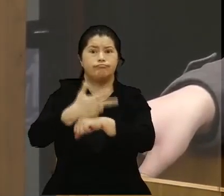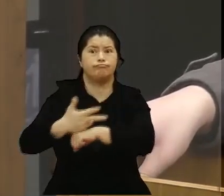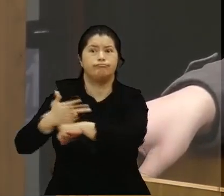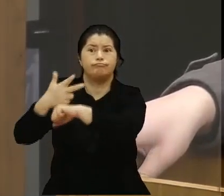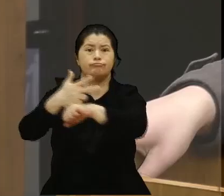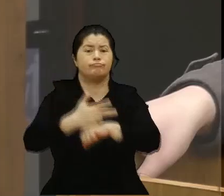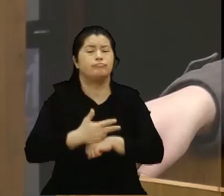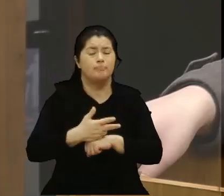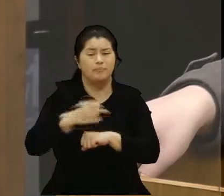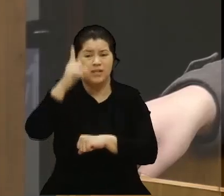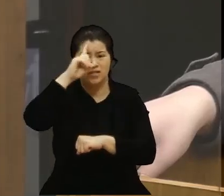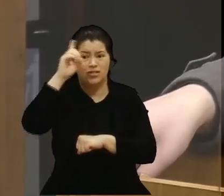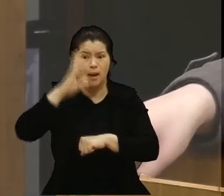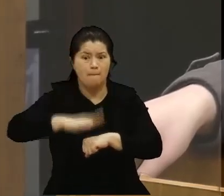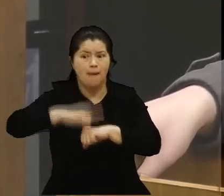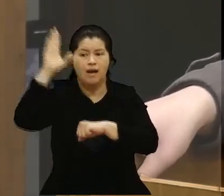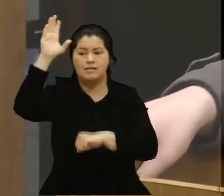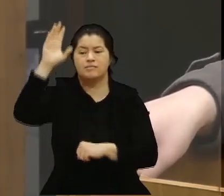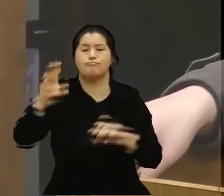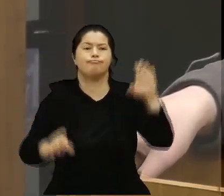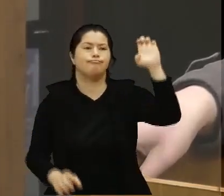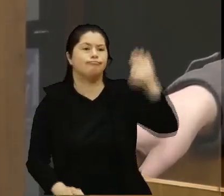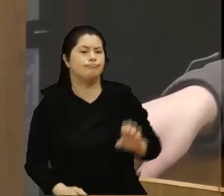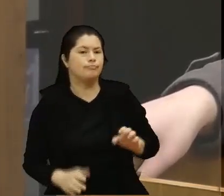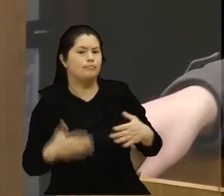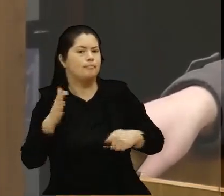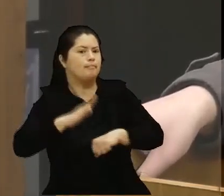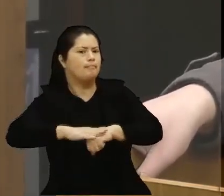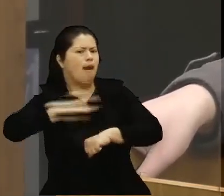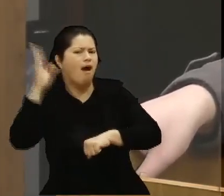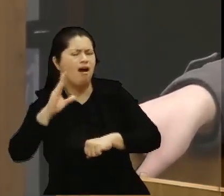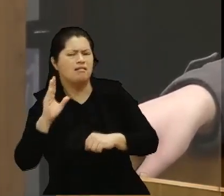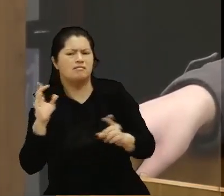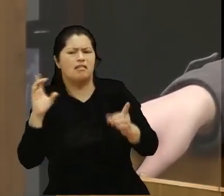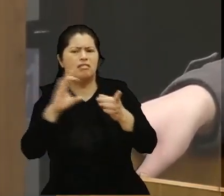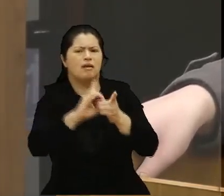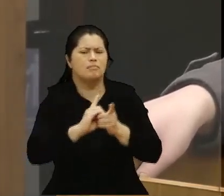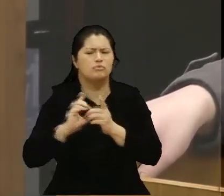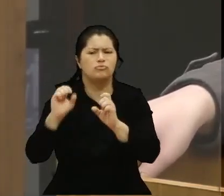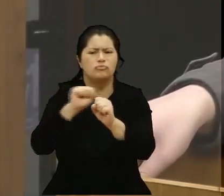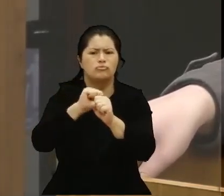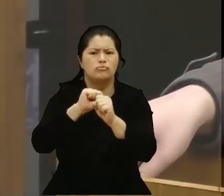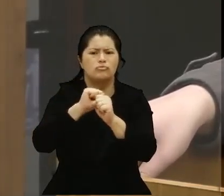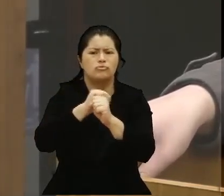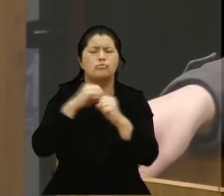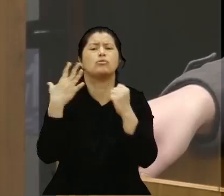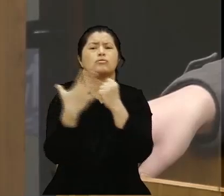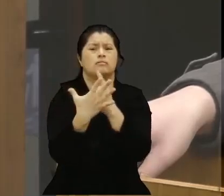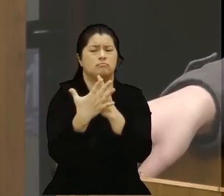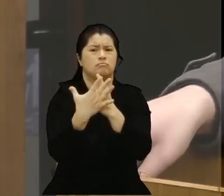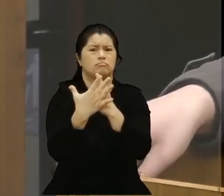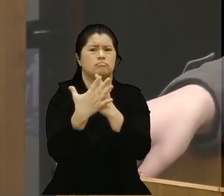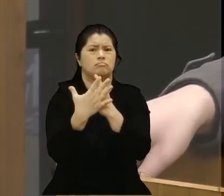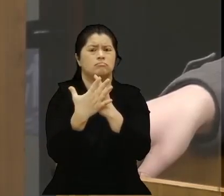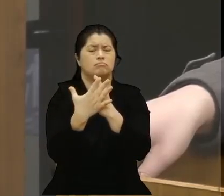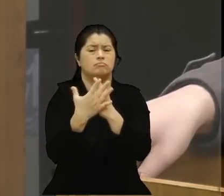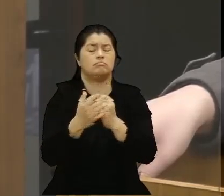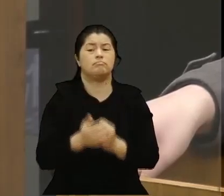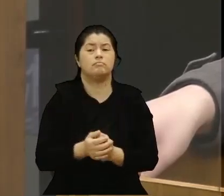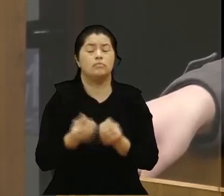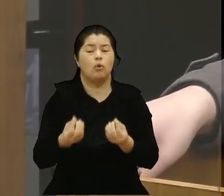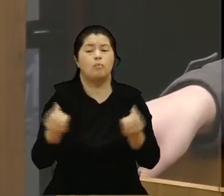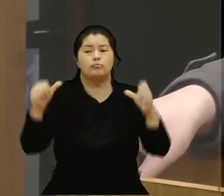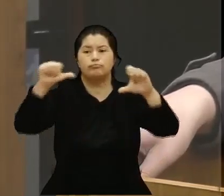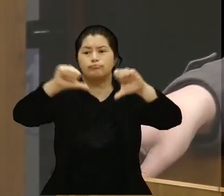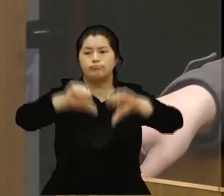cada dia mais esquerdista, cada dia mais adepto ao socialismo. Esse é o presidente do país. Aí a incapacidade política